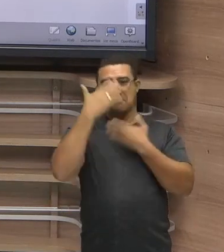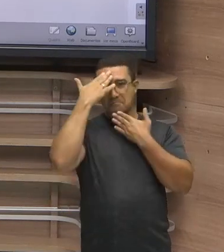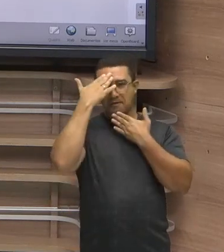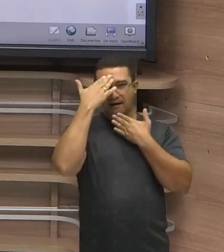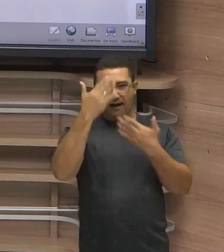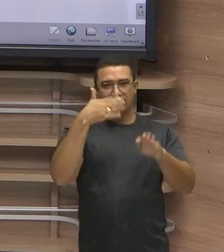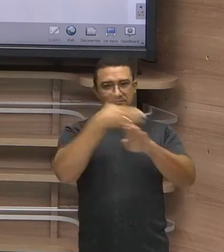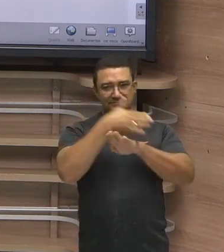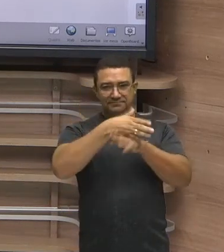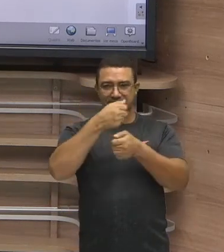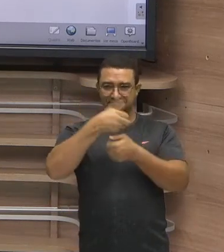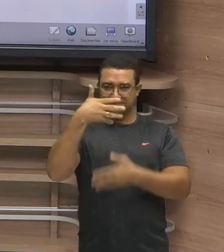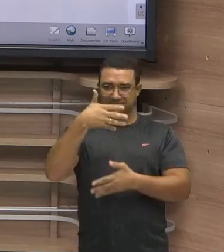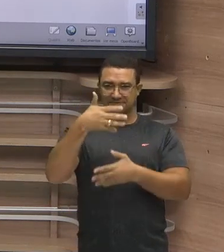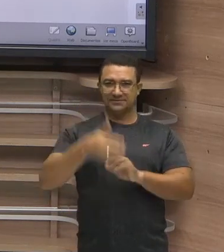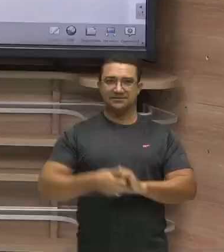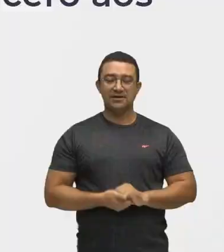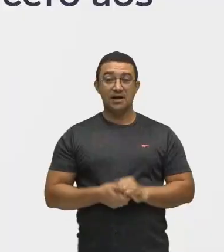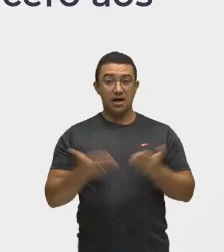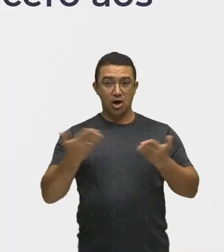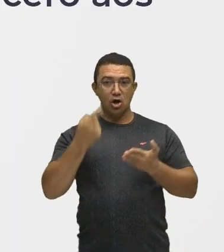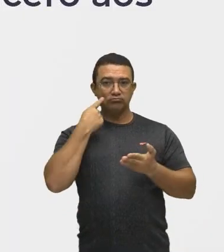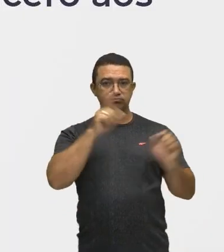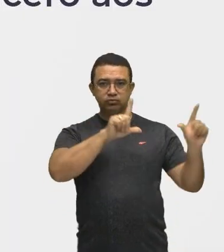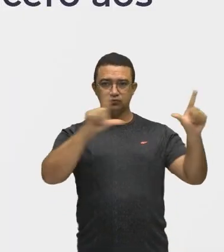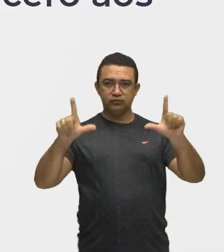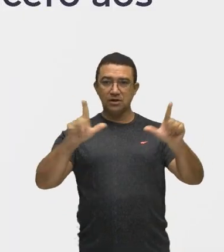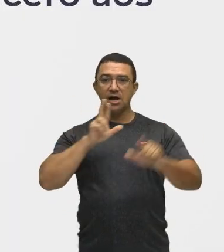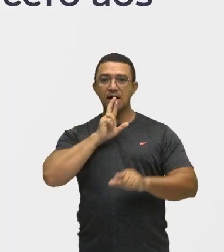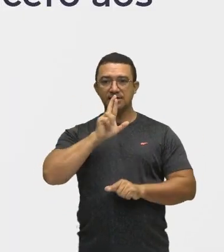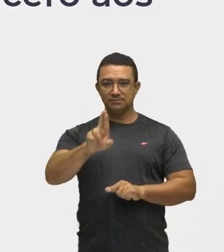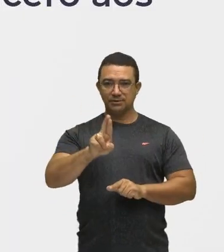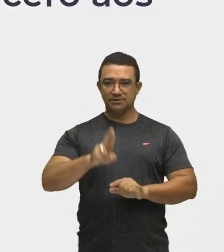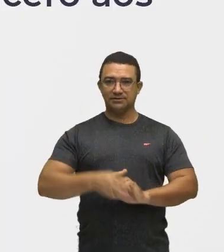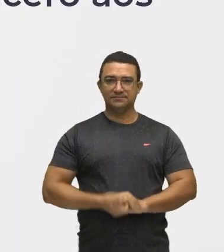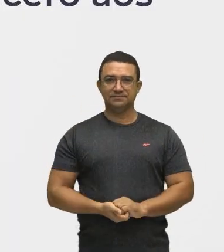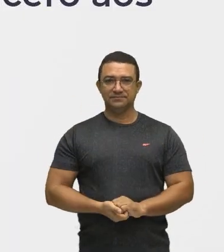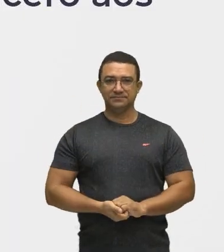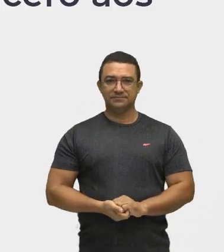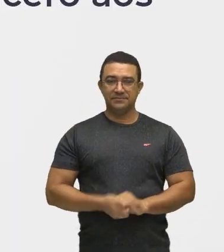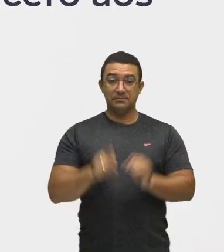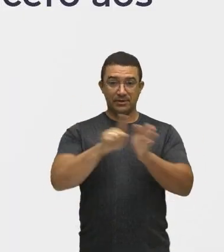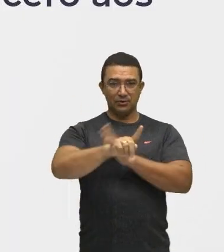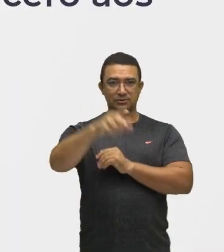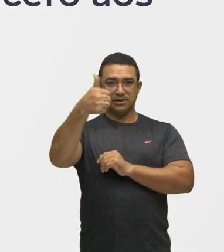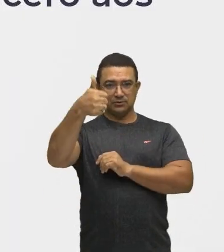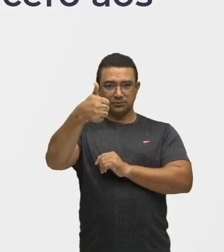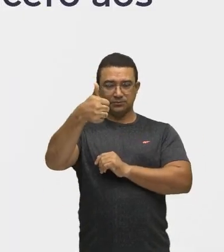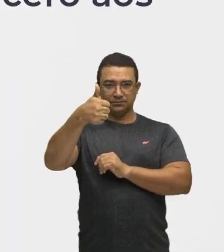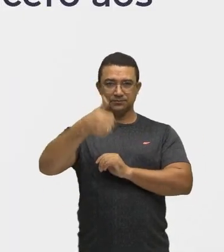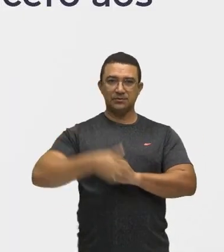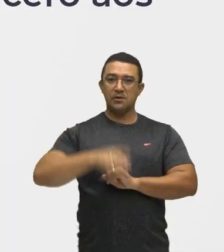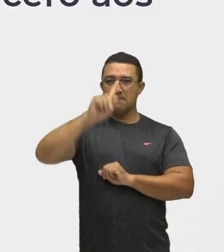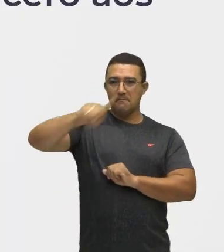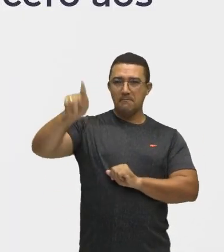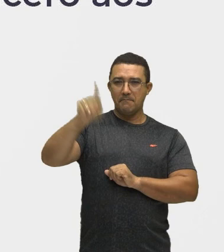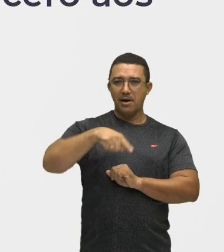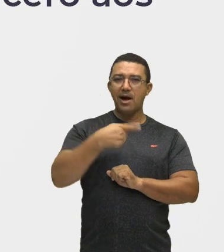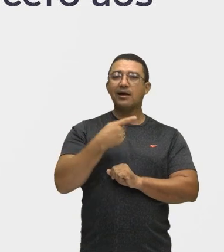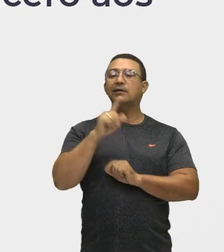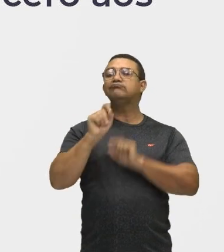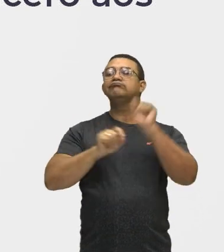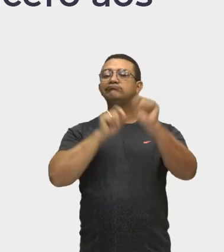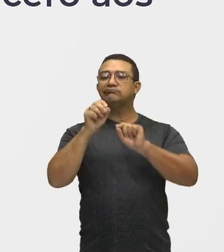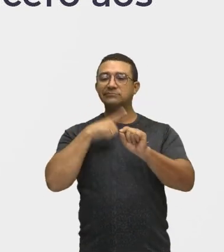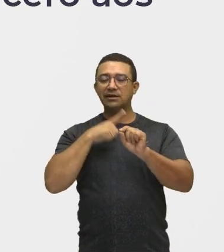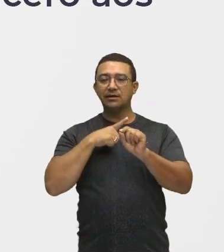participação de vocês. Vamos à resposta? Vamos lá, olha só. Então, primeira questão, olha só. Questão 1, assinalar a alternativa em